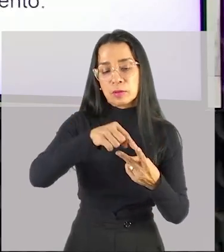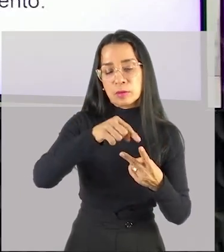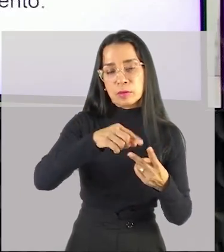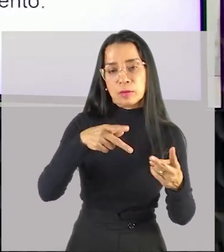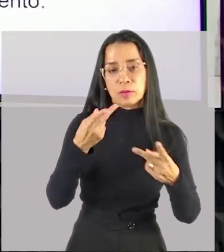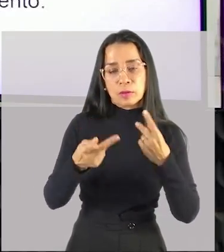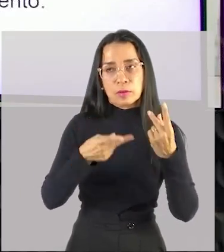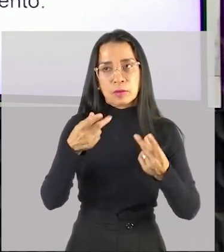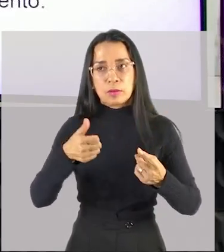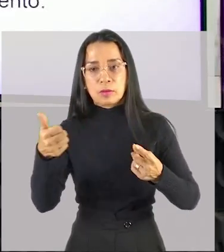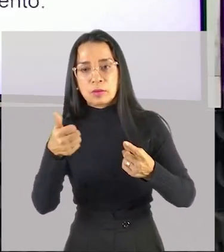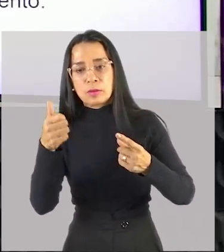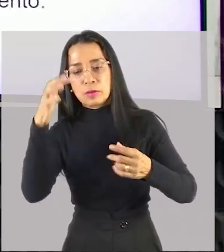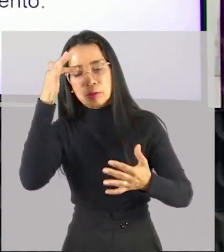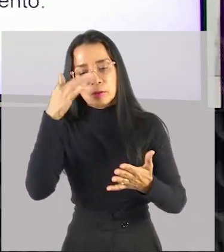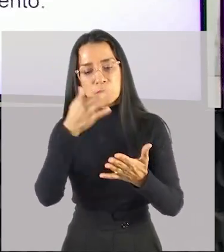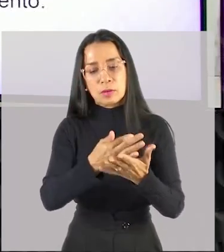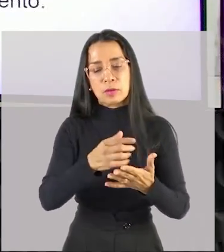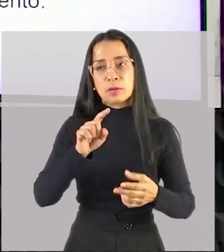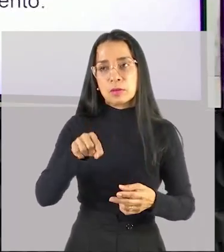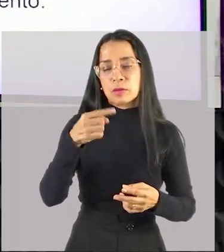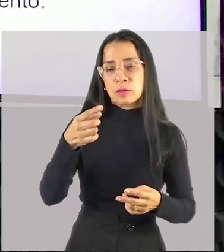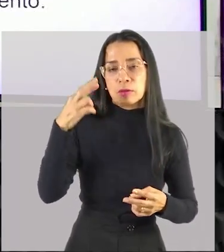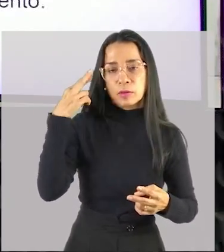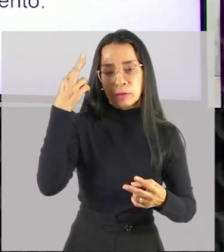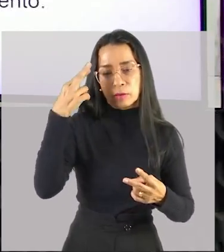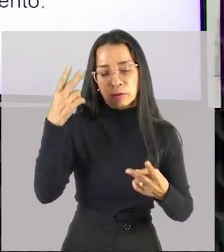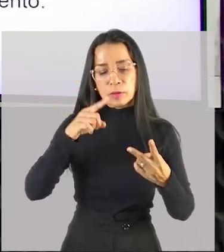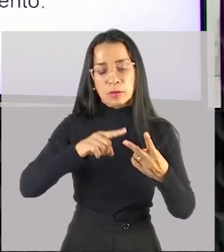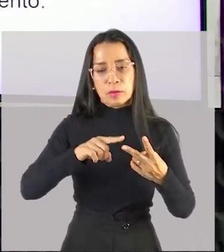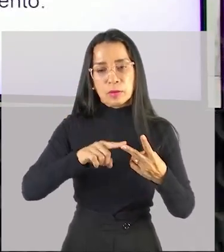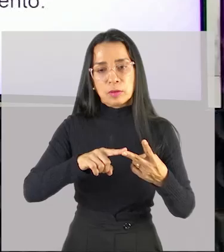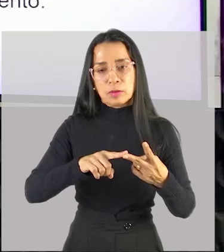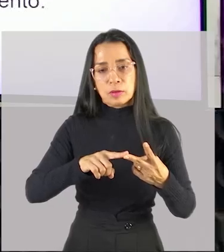primeiro vem a fé e depois a razão,